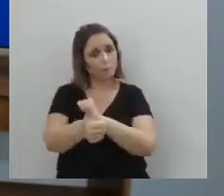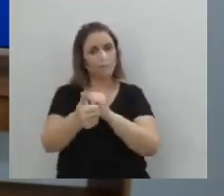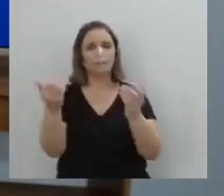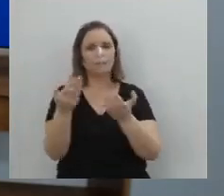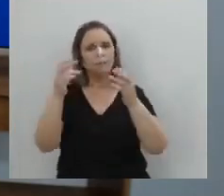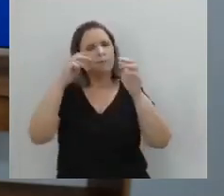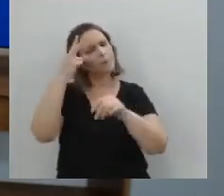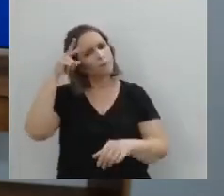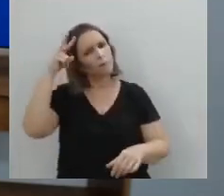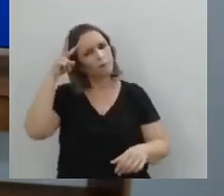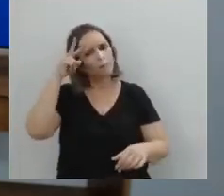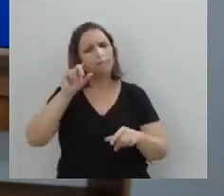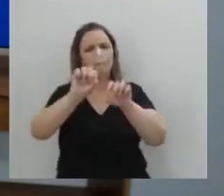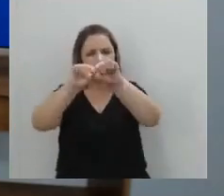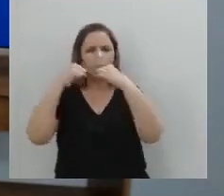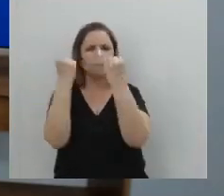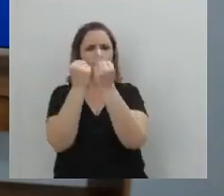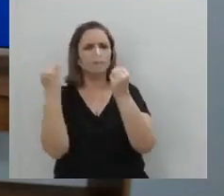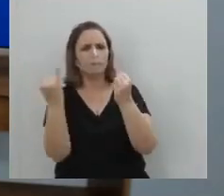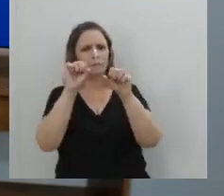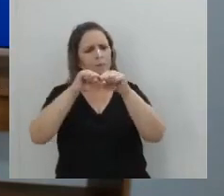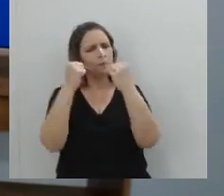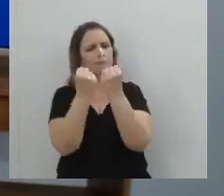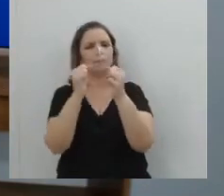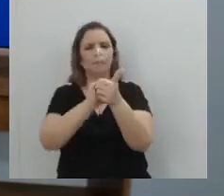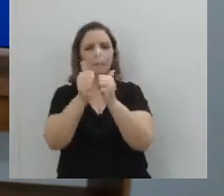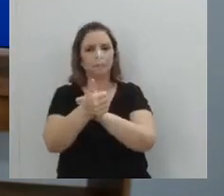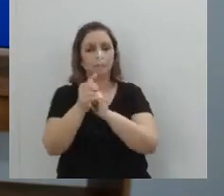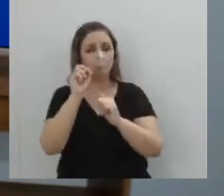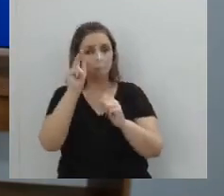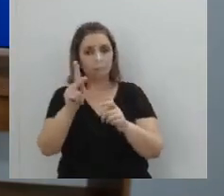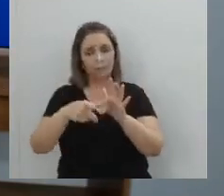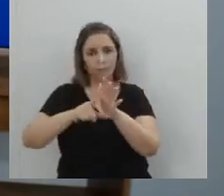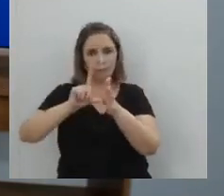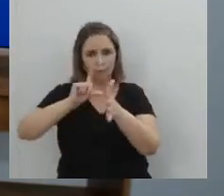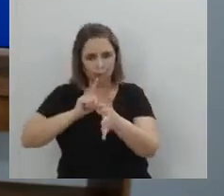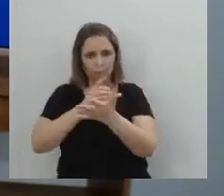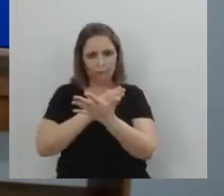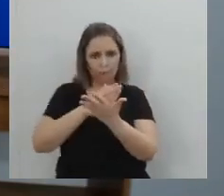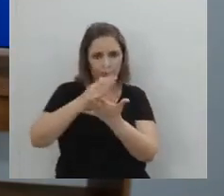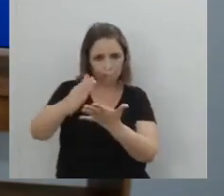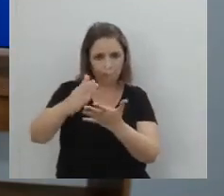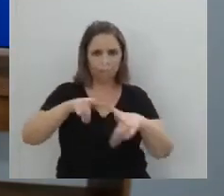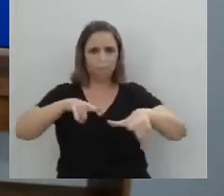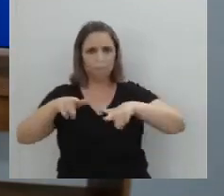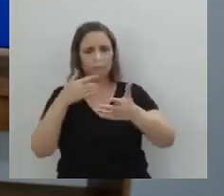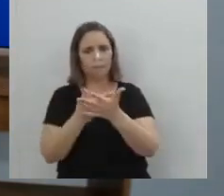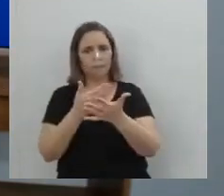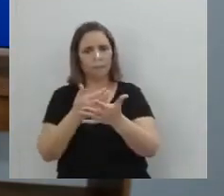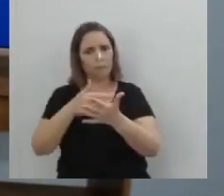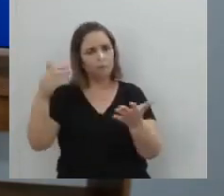as histórias e dimensões sociais dos esportes, ok? Mas antes de nós darmos início ao trabalho da aula de